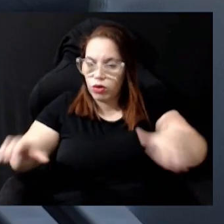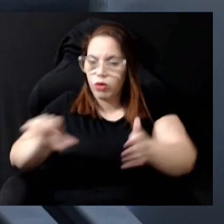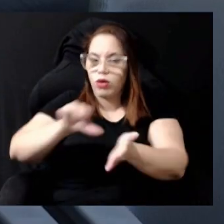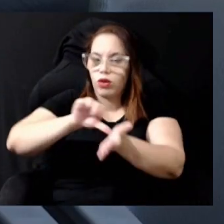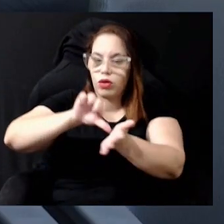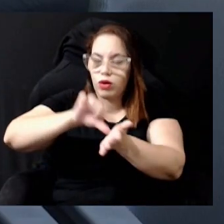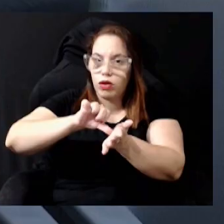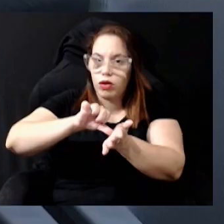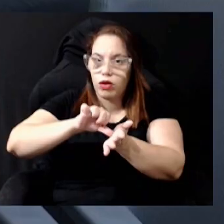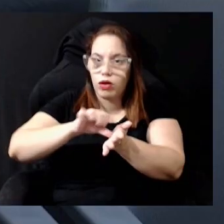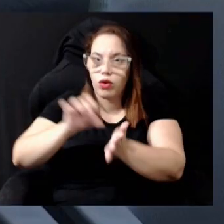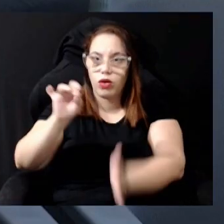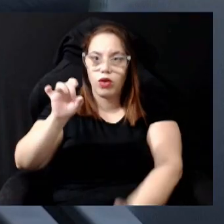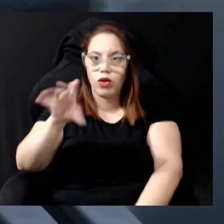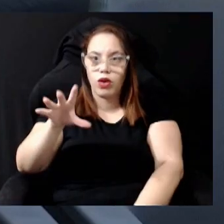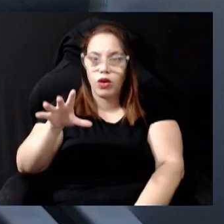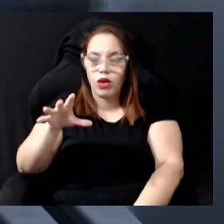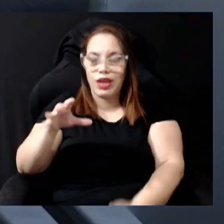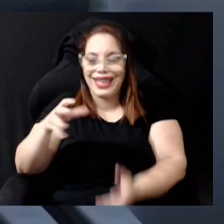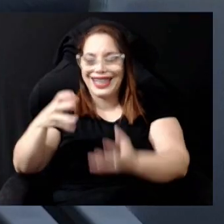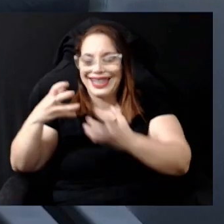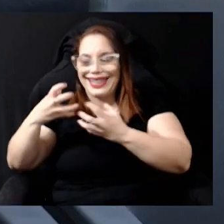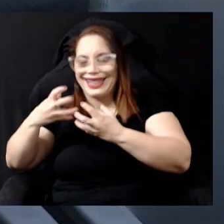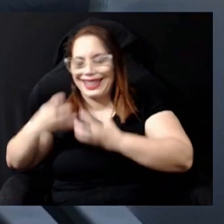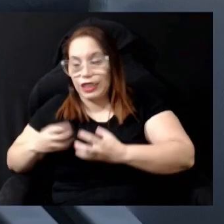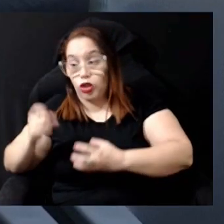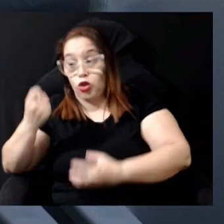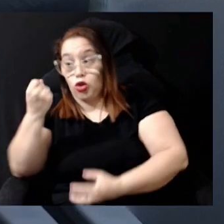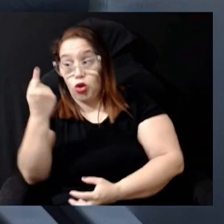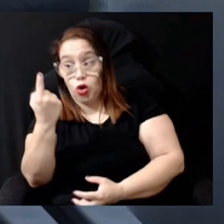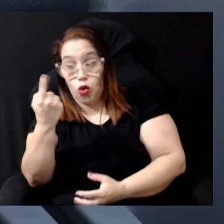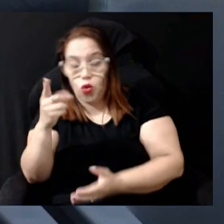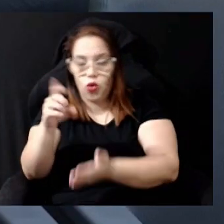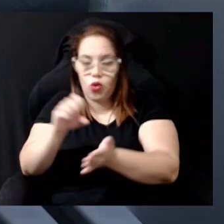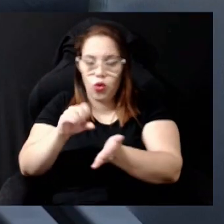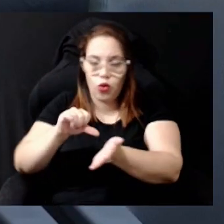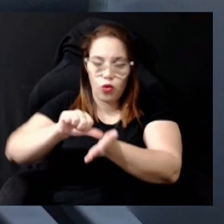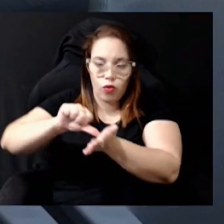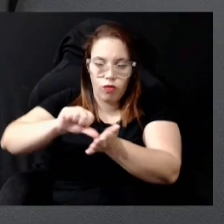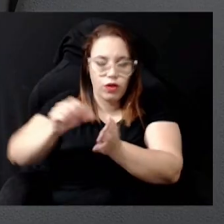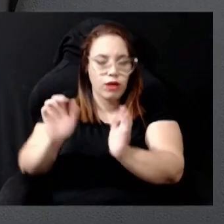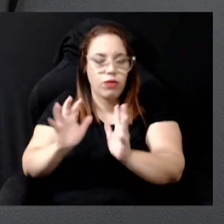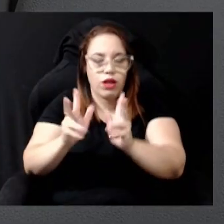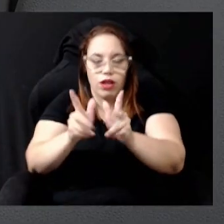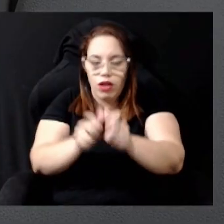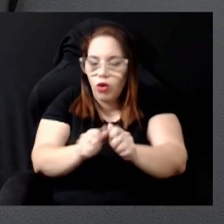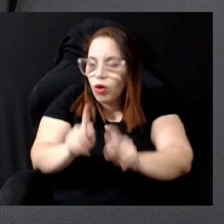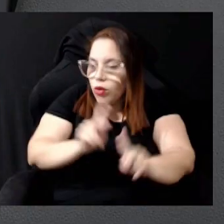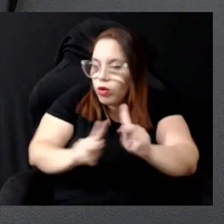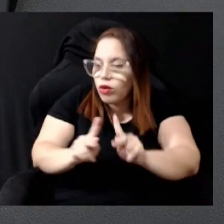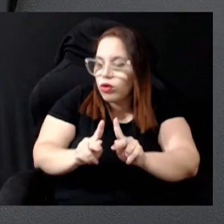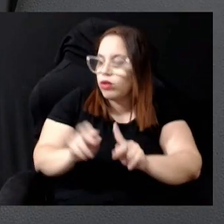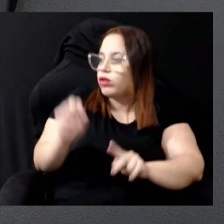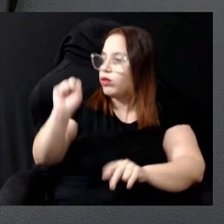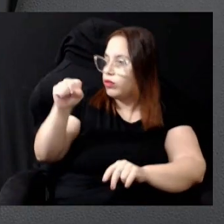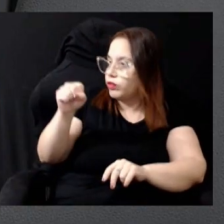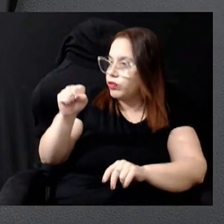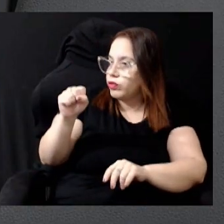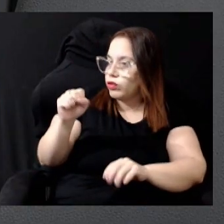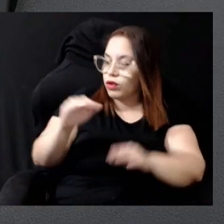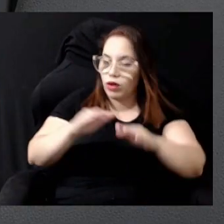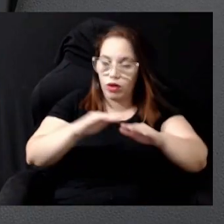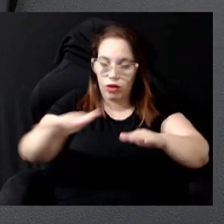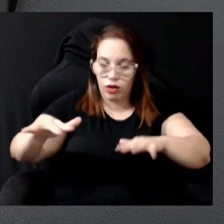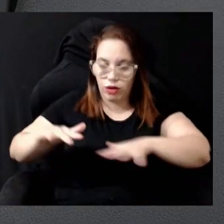ficou sobrecarregado nenhuma unidade e dá para atender toda a população. Exatamente. Inclusive, do ponto de vista geográfico, a gente